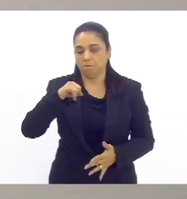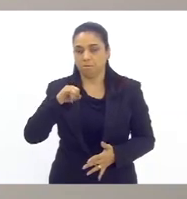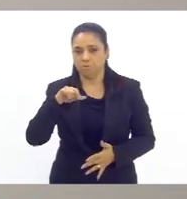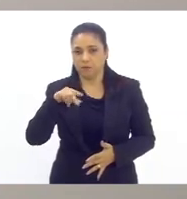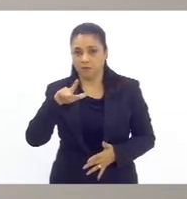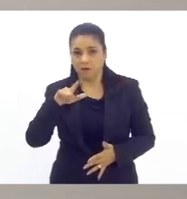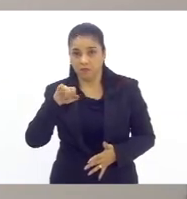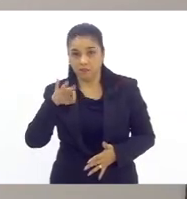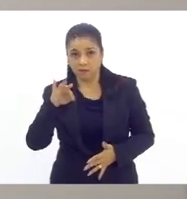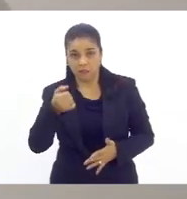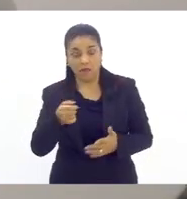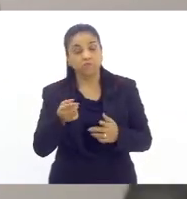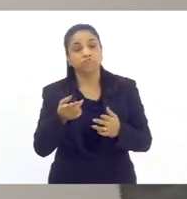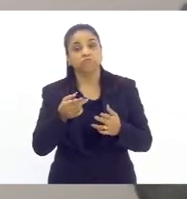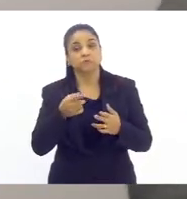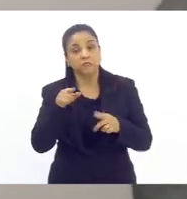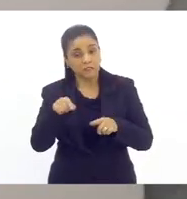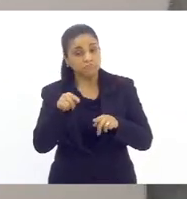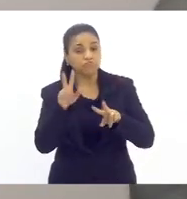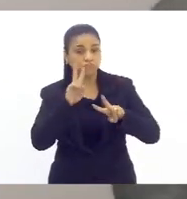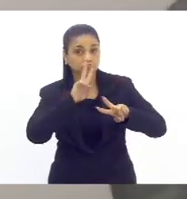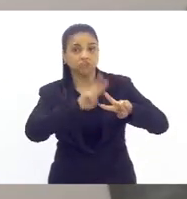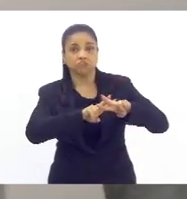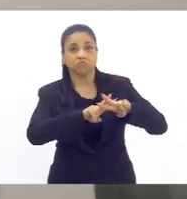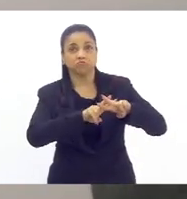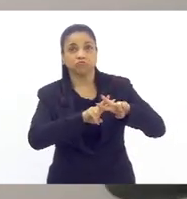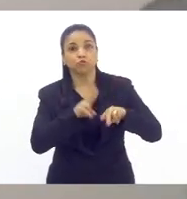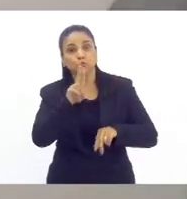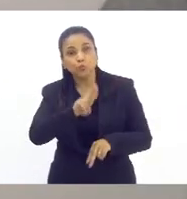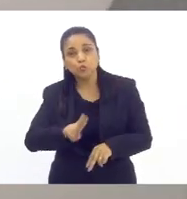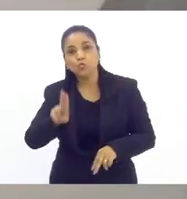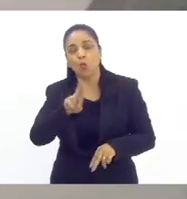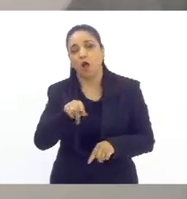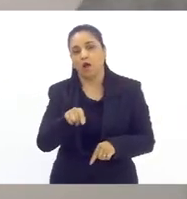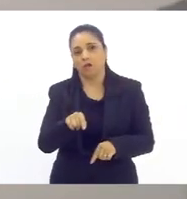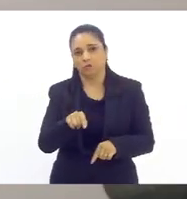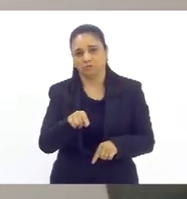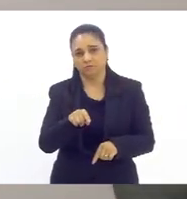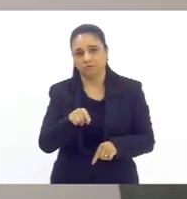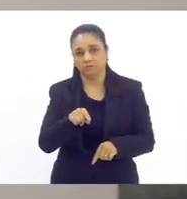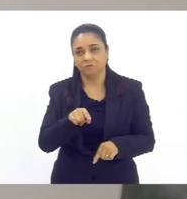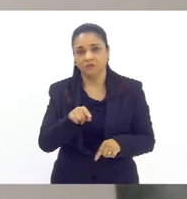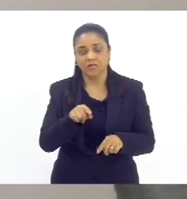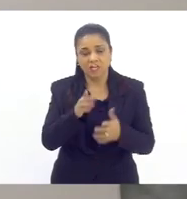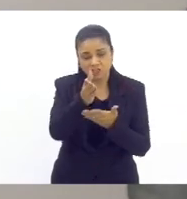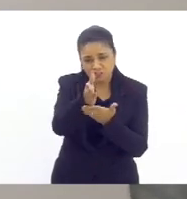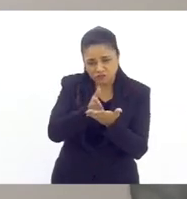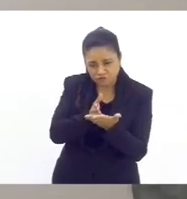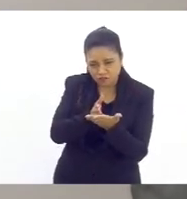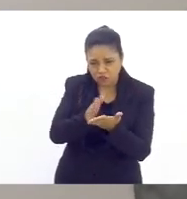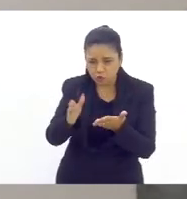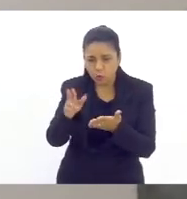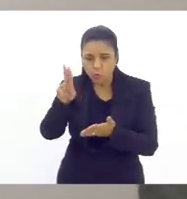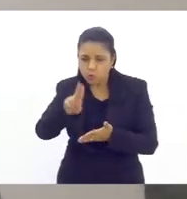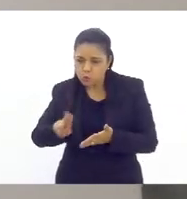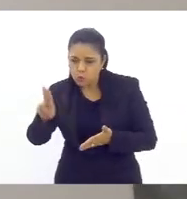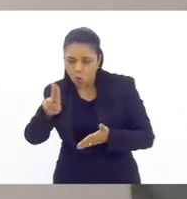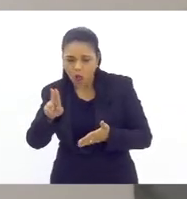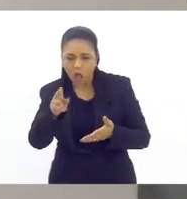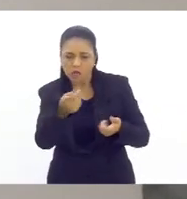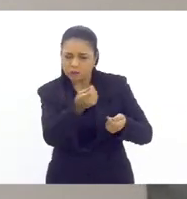que previa prisão do usuário exatamente Carlos e é justamente aí essa divisão entre usuário traficante era para ter ficado Clara